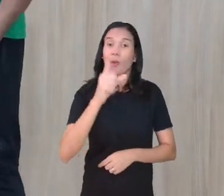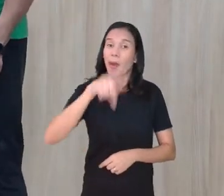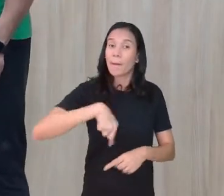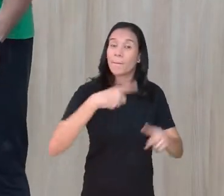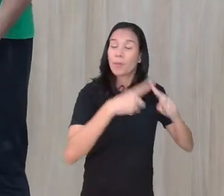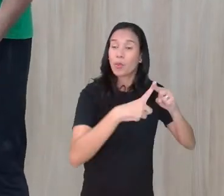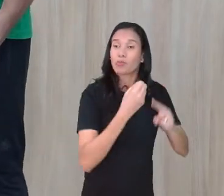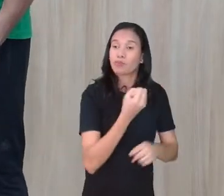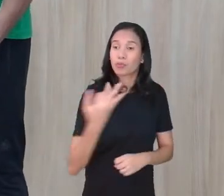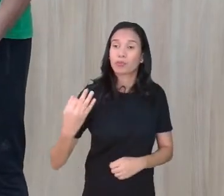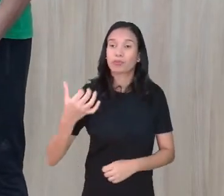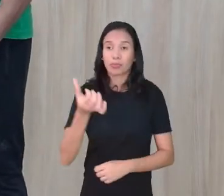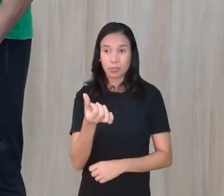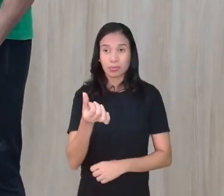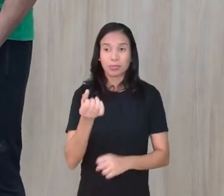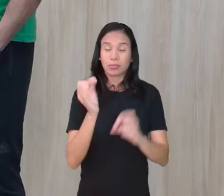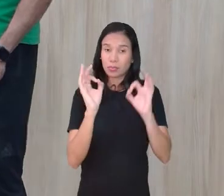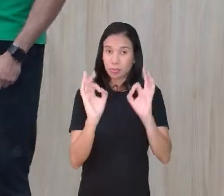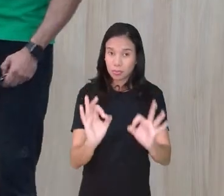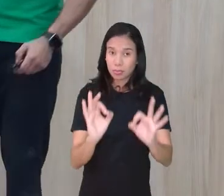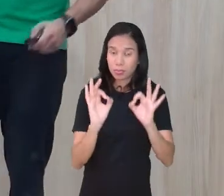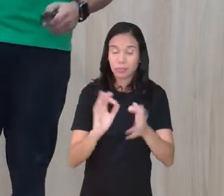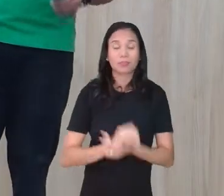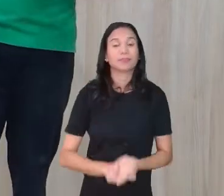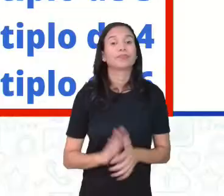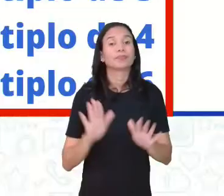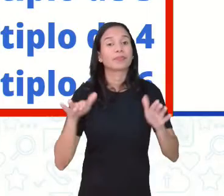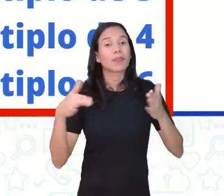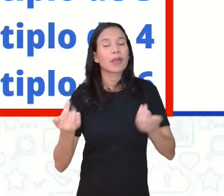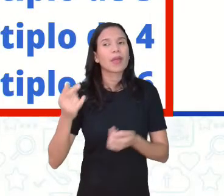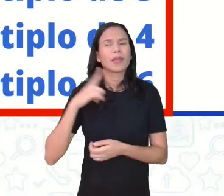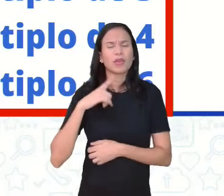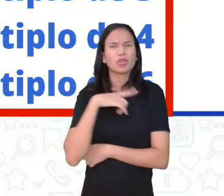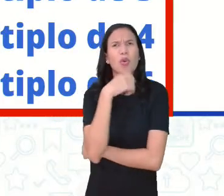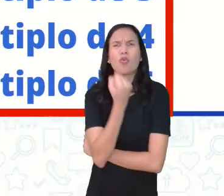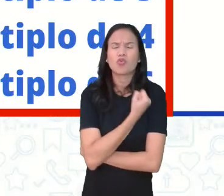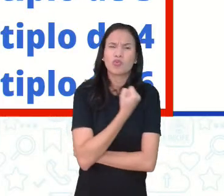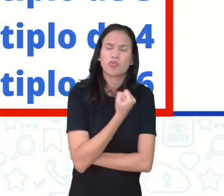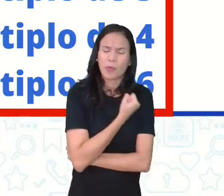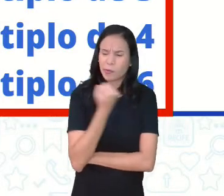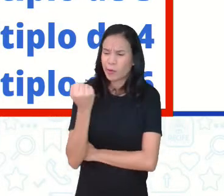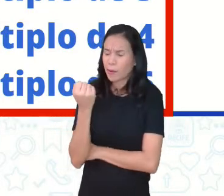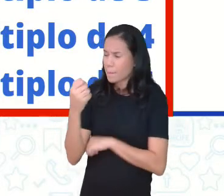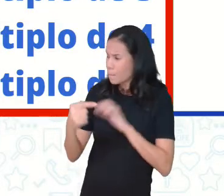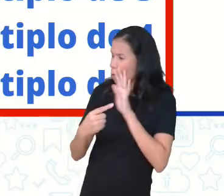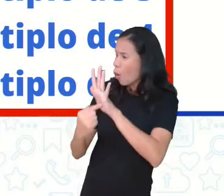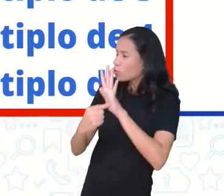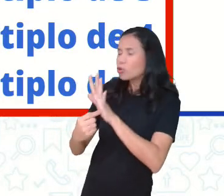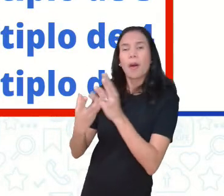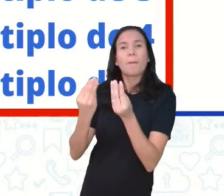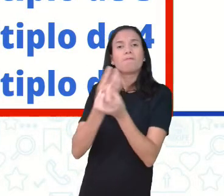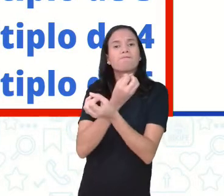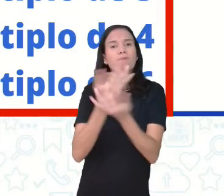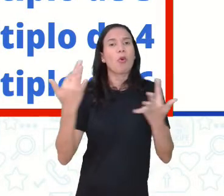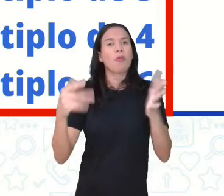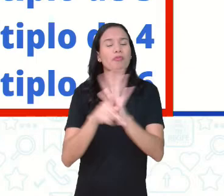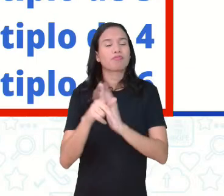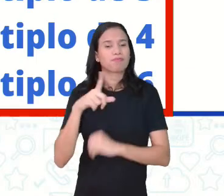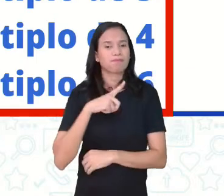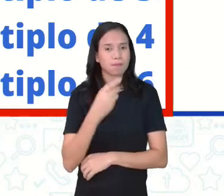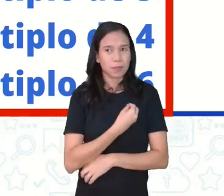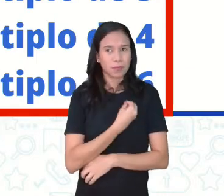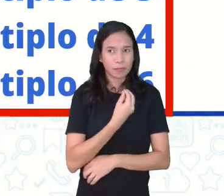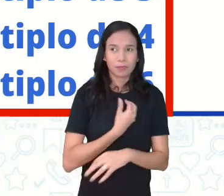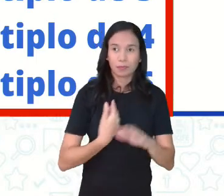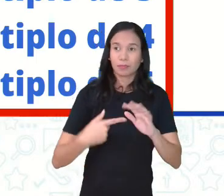de 6, certo? Então, quando eu tenho aí um número que ele é múltiplo, certo? De